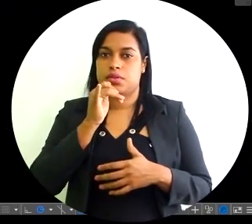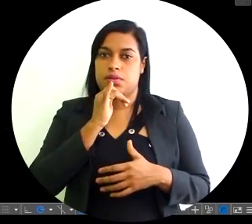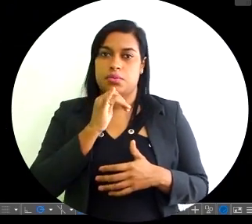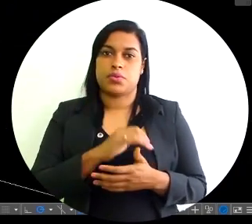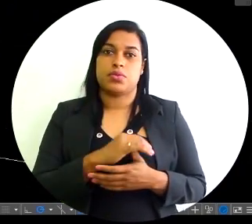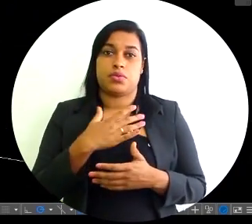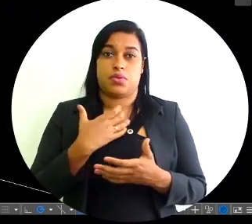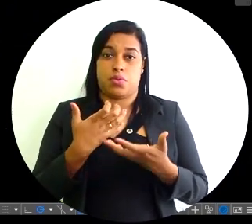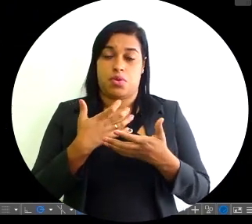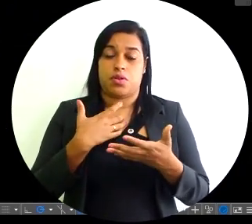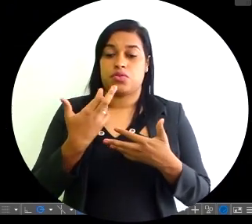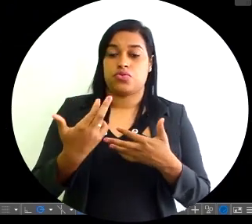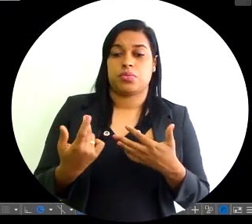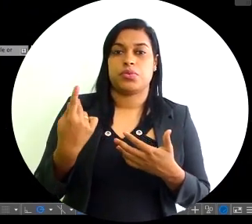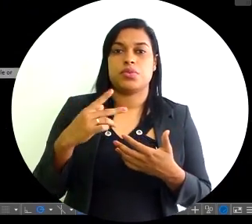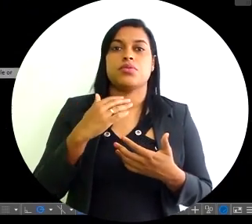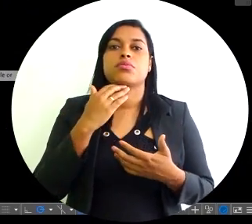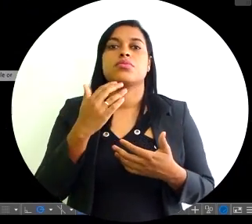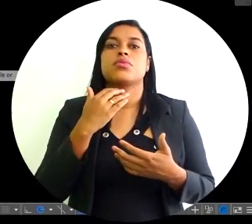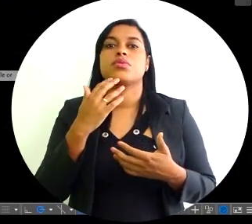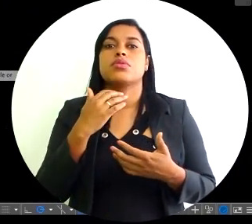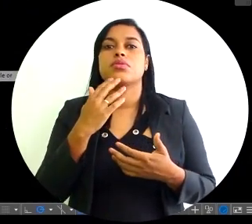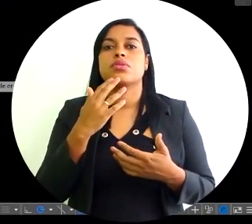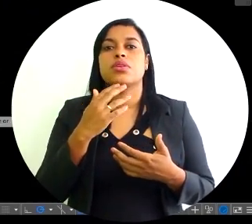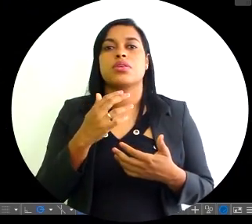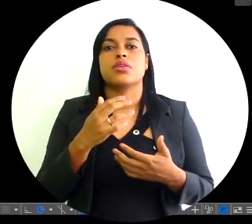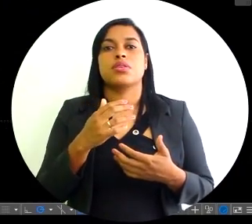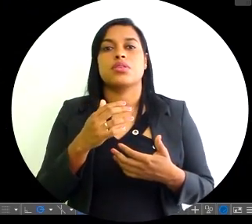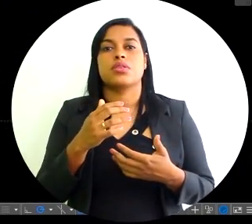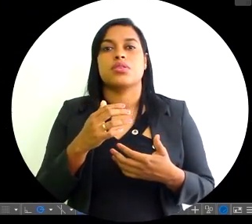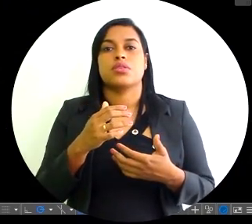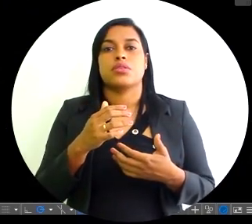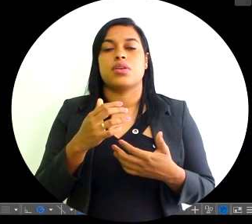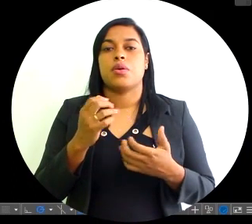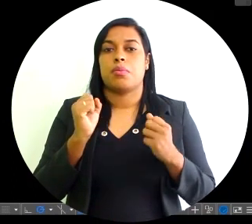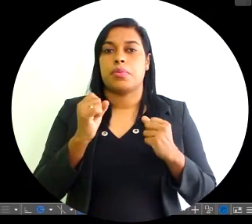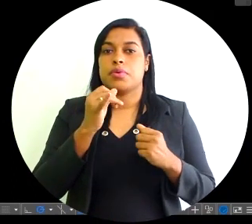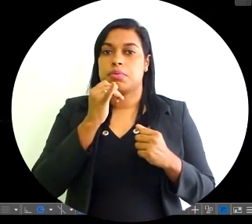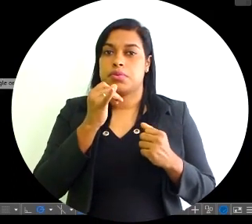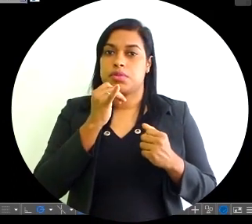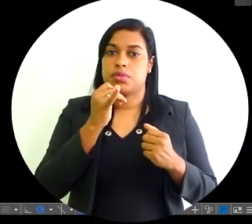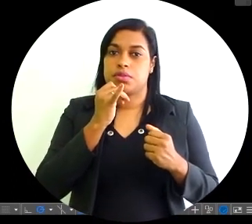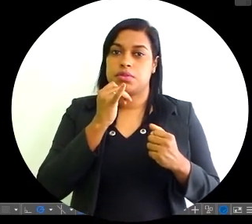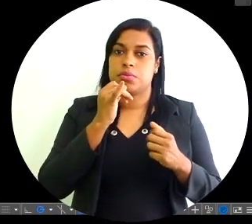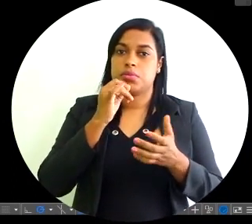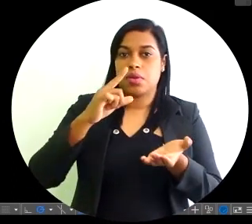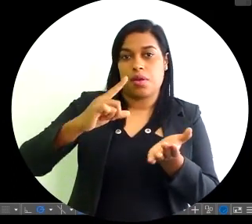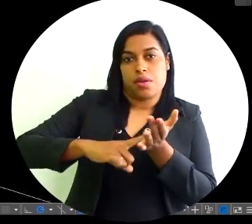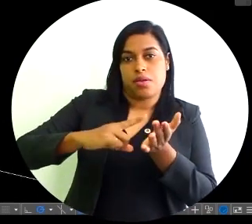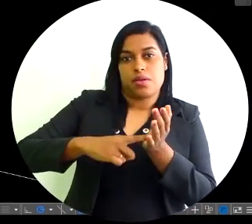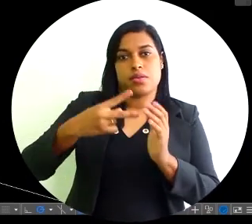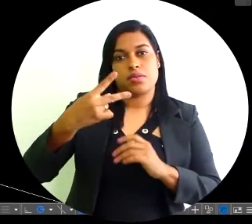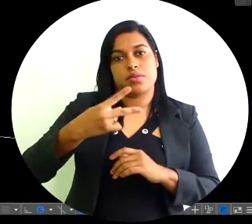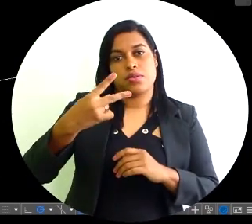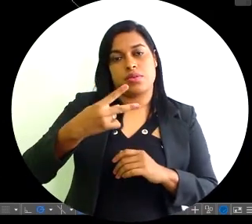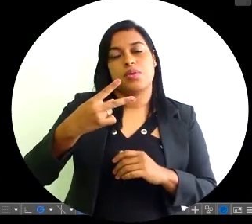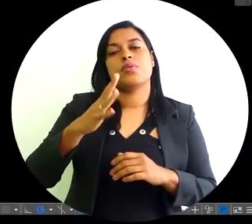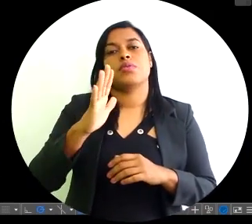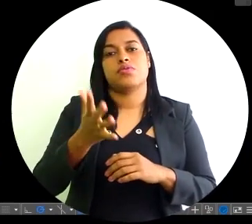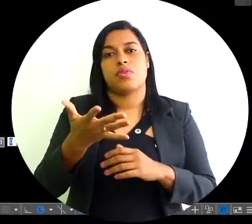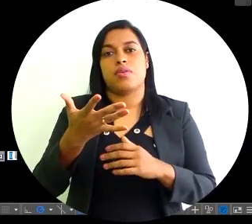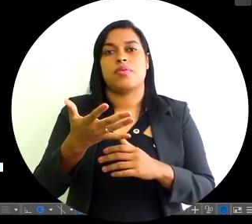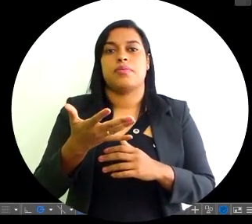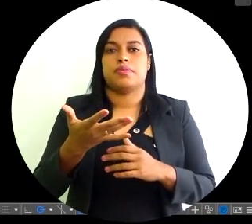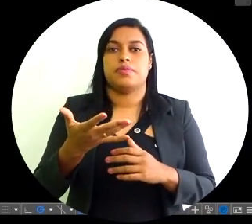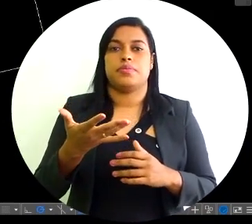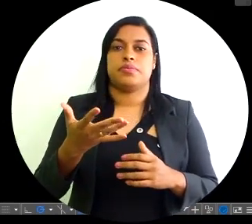quero rotacionar esse objeto sem um determinado ângulo, eu posso simplesmente, eu rotacionei, cliquei no segundo